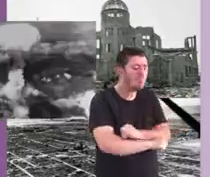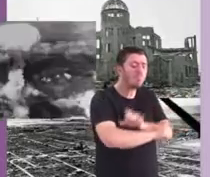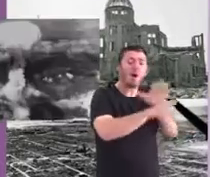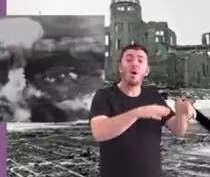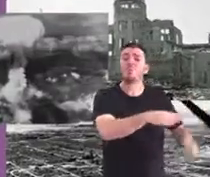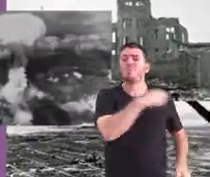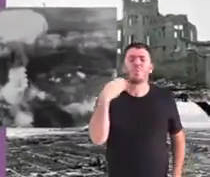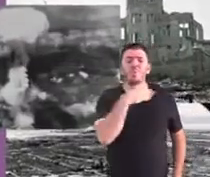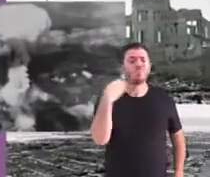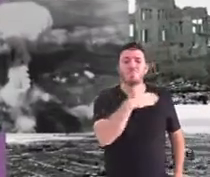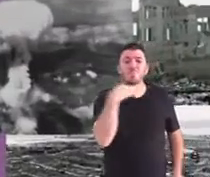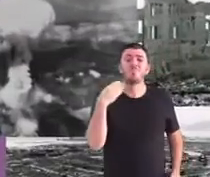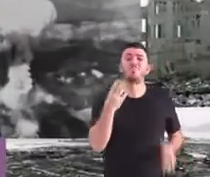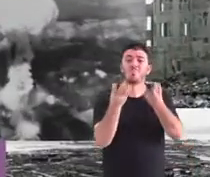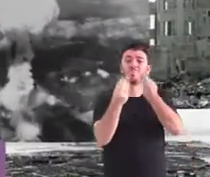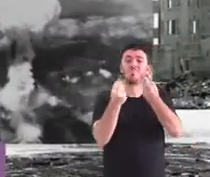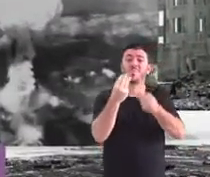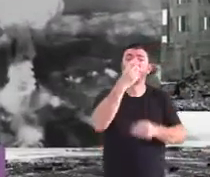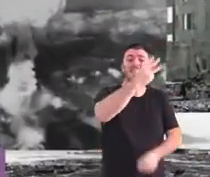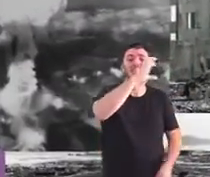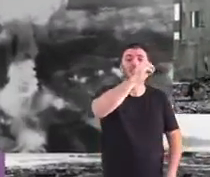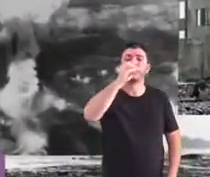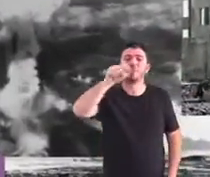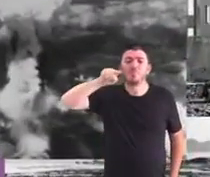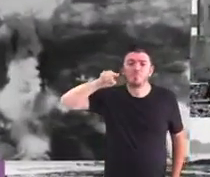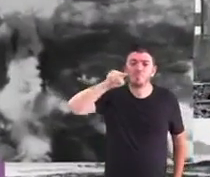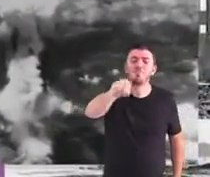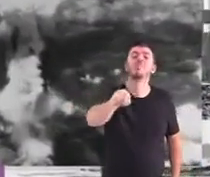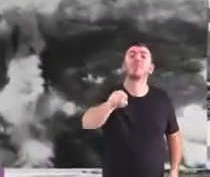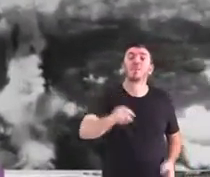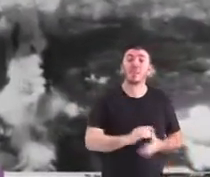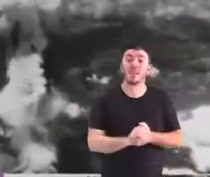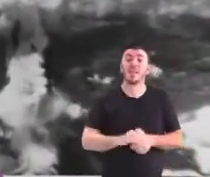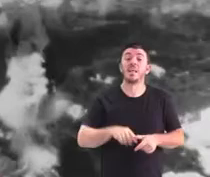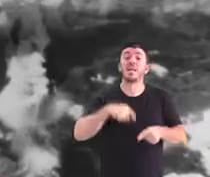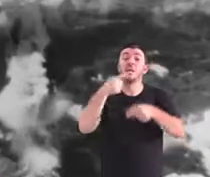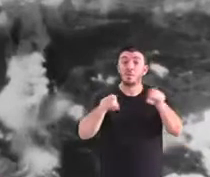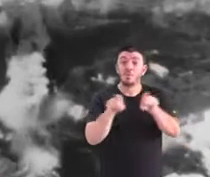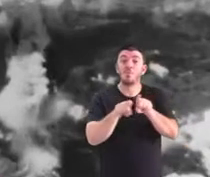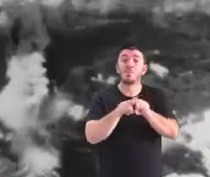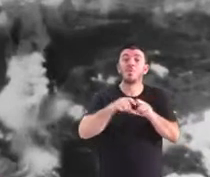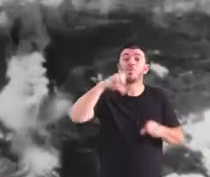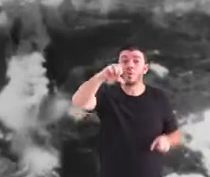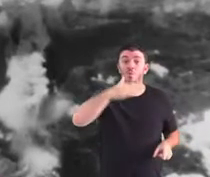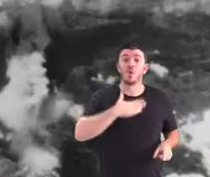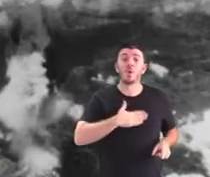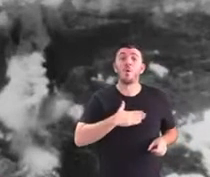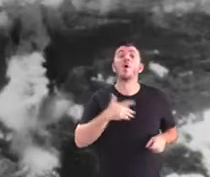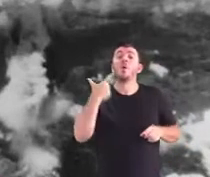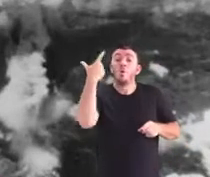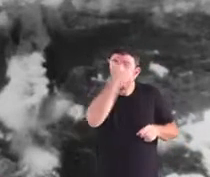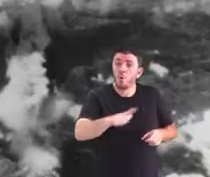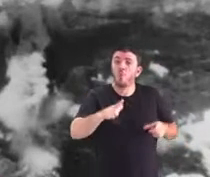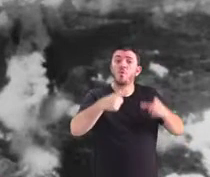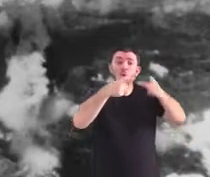mortes. No dia 9 de agosto, a bomba foi lançada em Nagasaki, causando 40.000